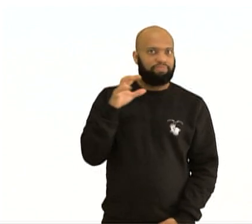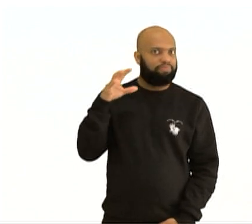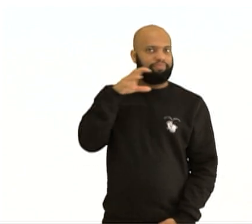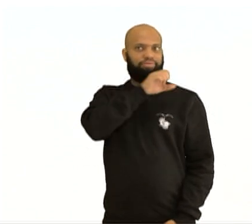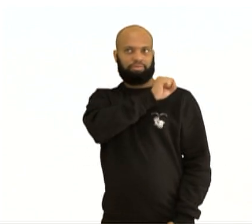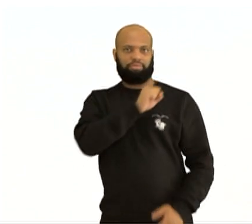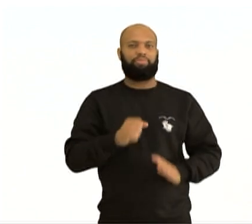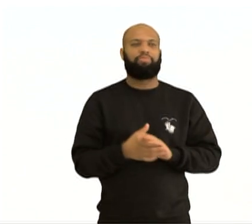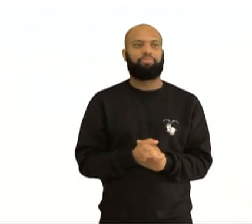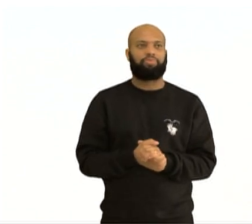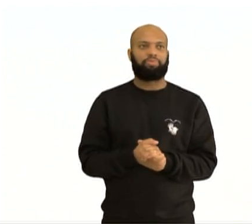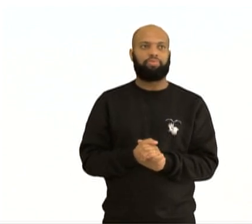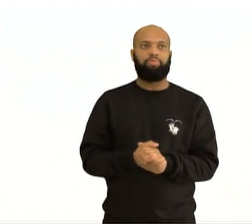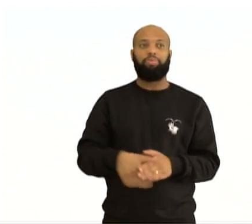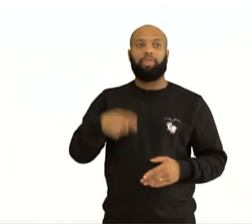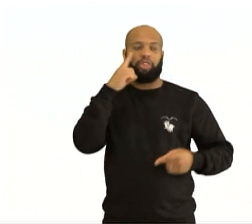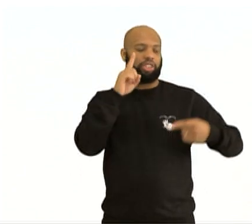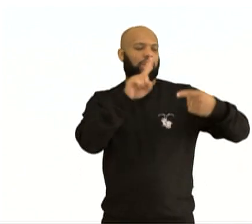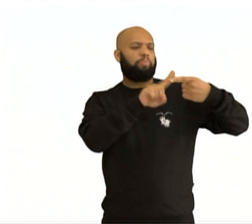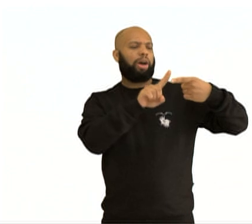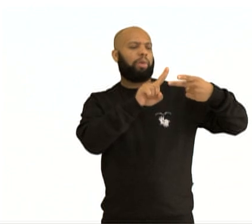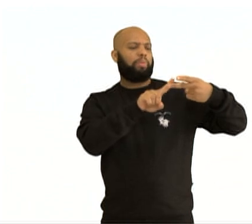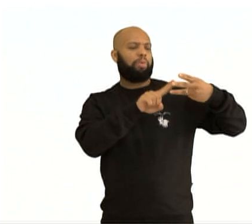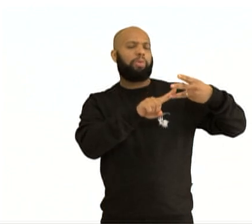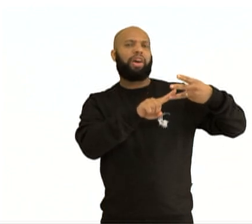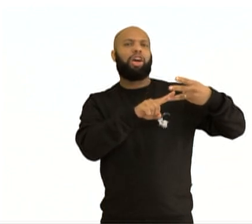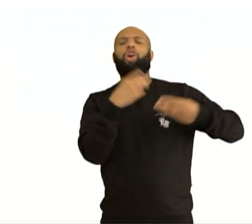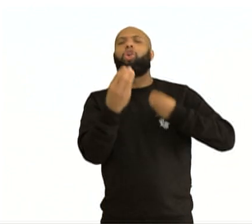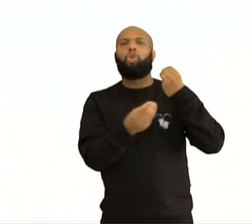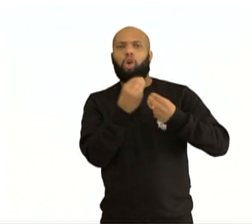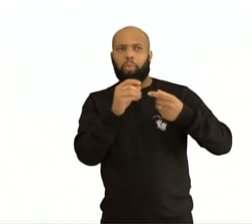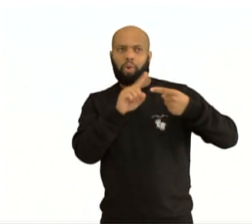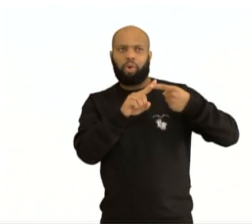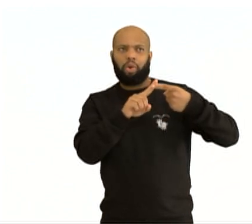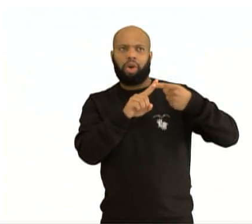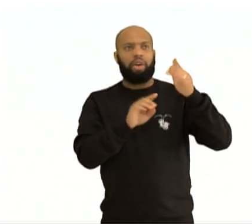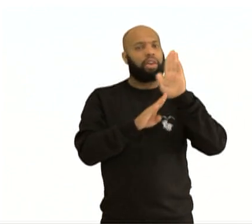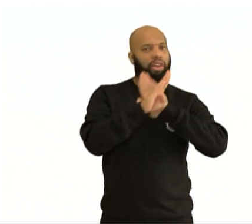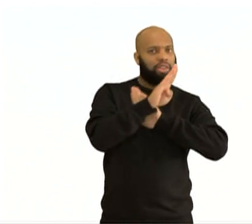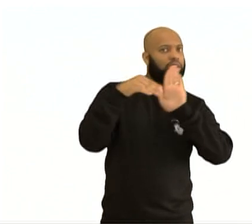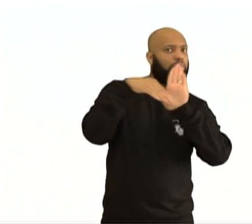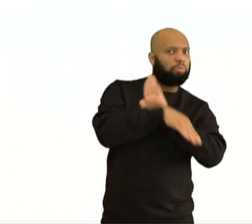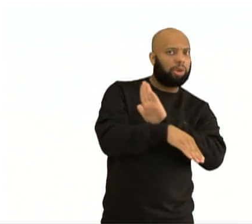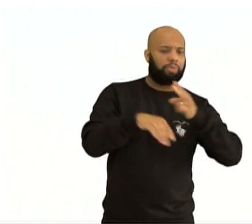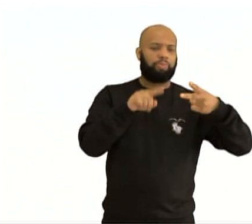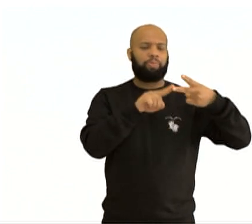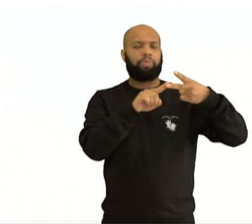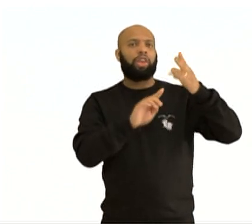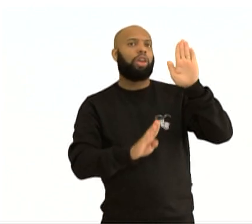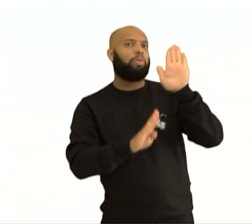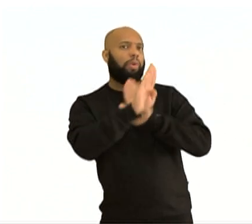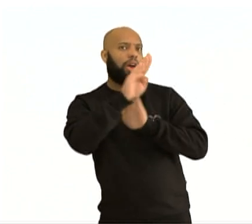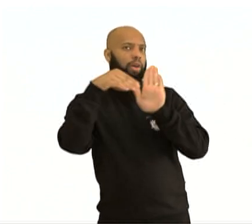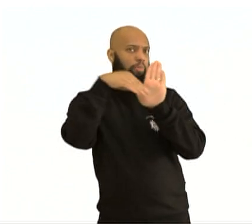rapidinho, hein? Então, classifique essas funções aqui. F de x igual a menos ax mais